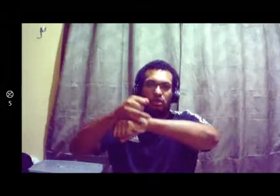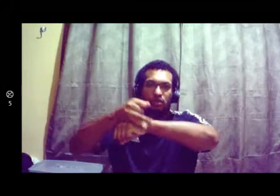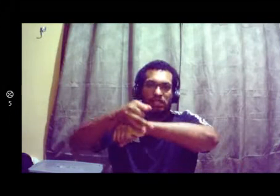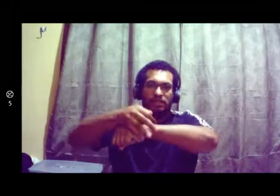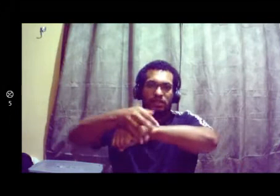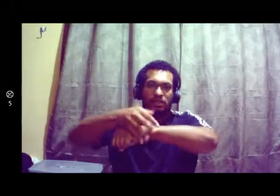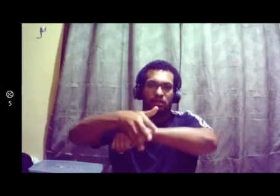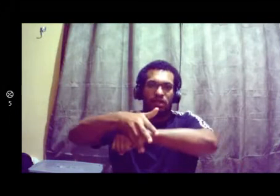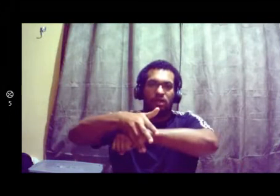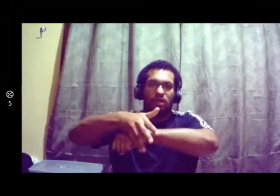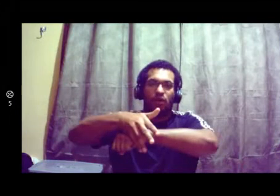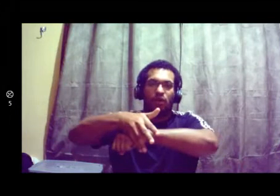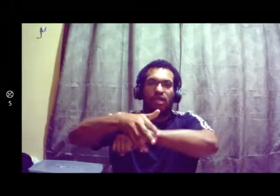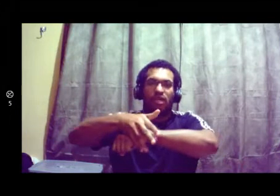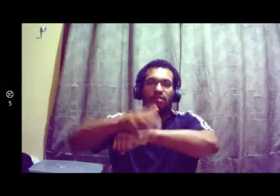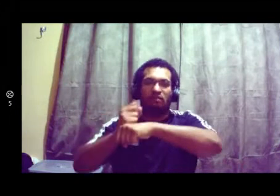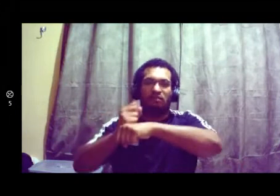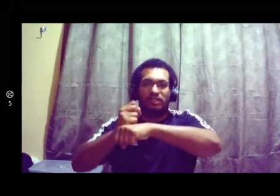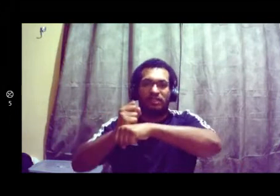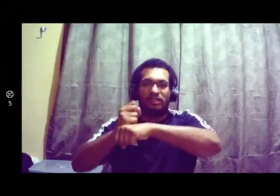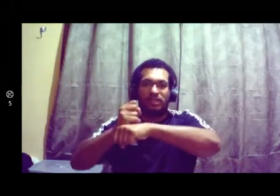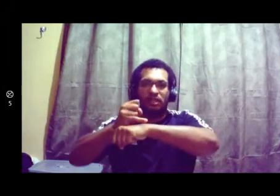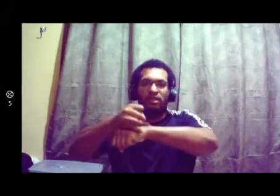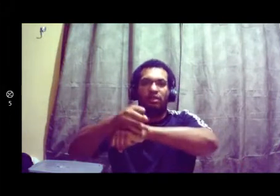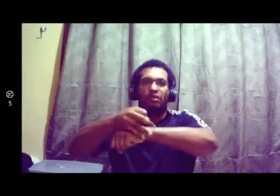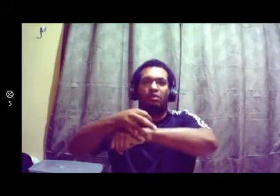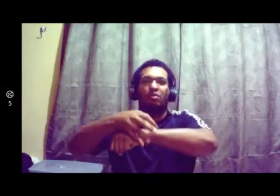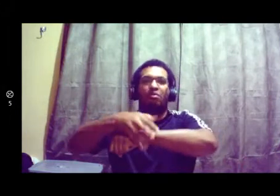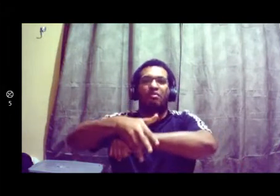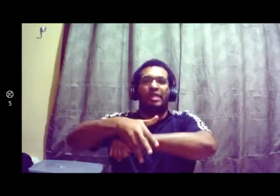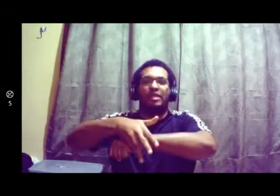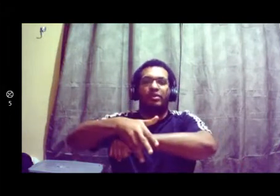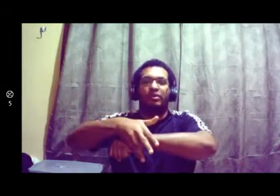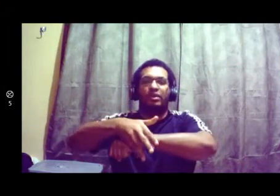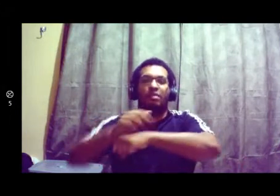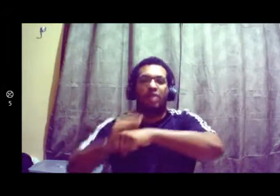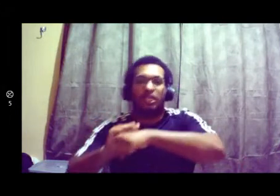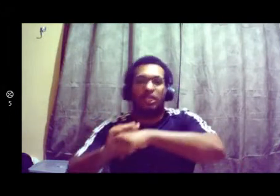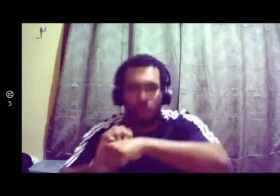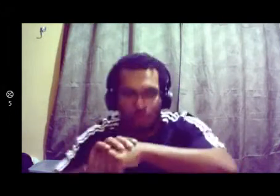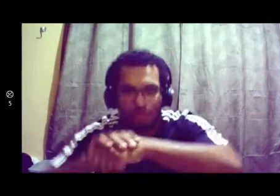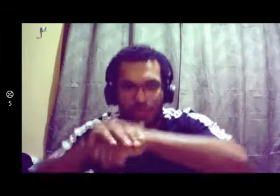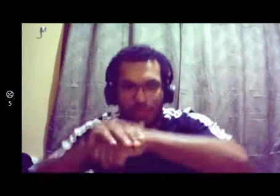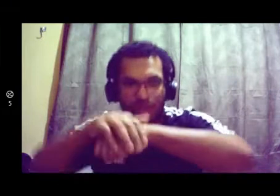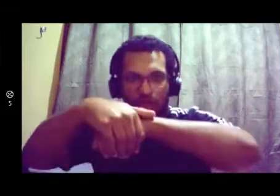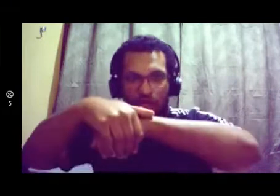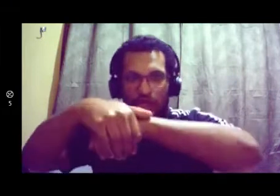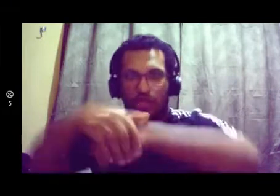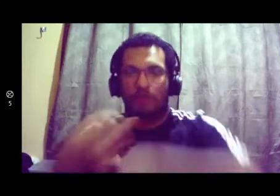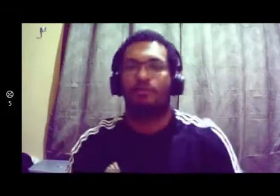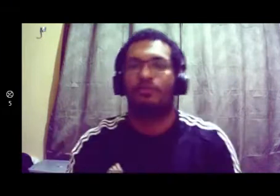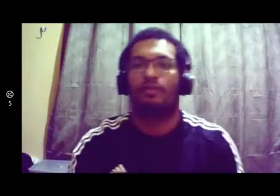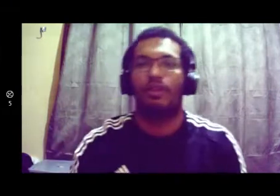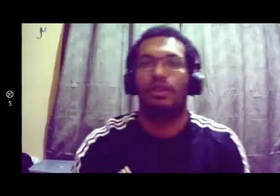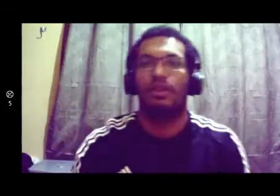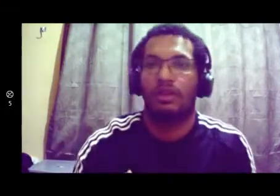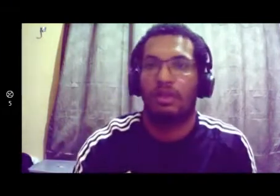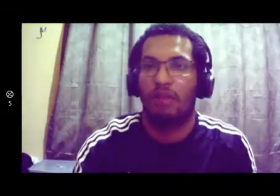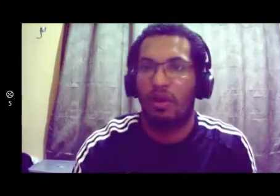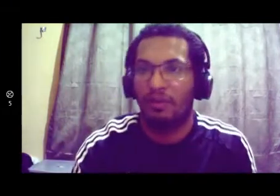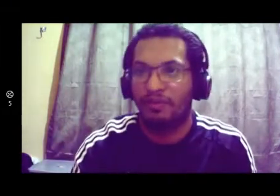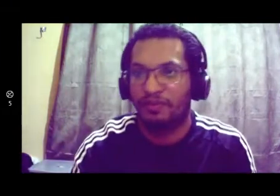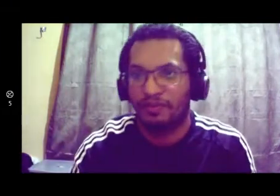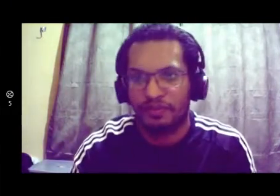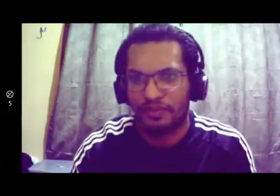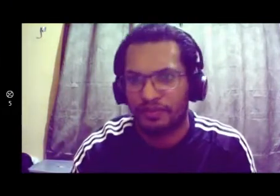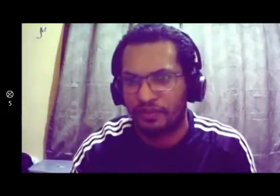de articulação da outra mão para fazer o movimento, que a gente usa o movimento de noite. Tá